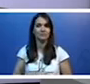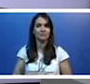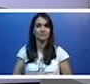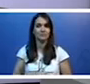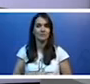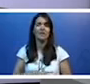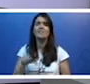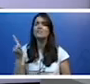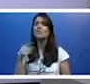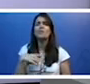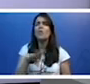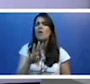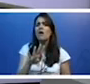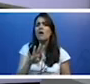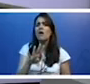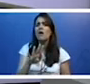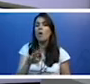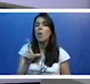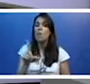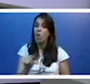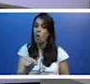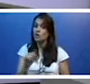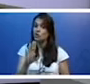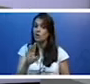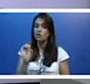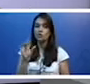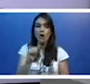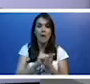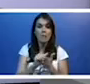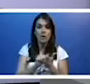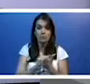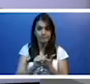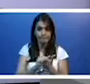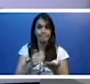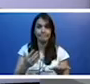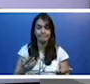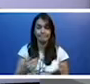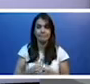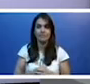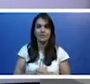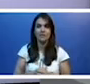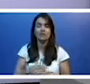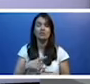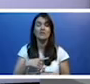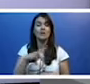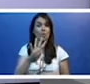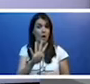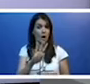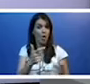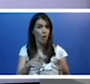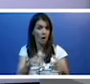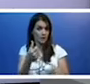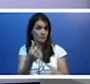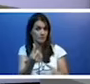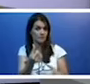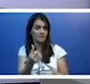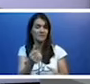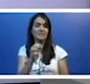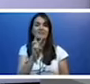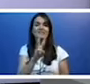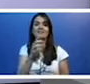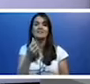por 4 ou menor que 4 eu só apago Se fosse aqui por exemplo quatro no lugar do seis seria